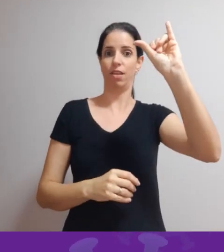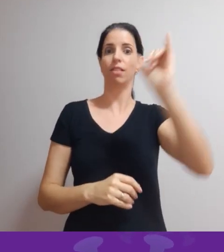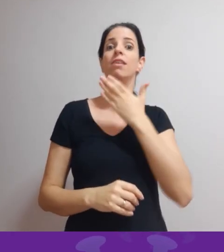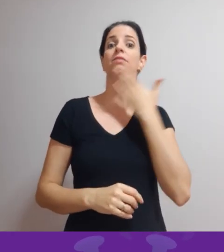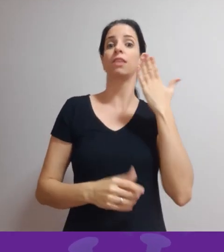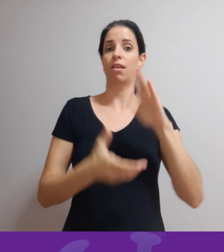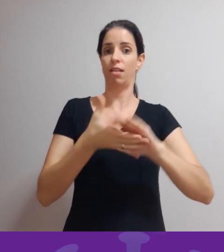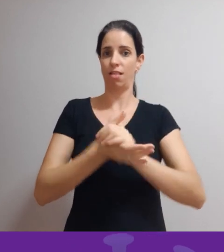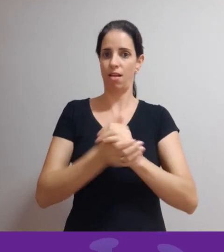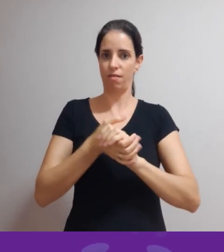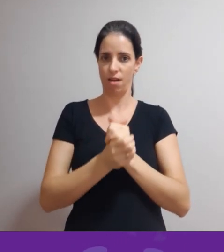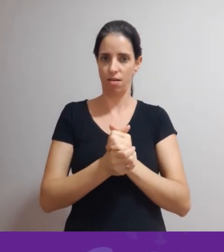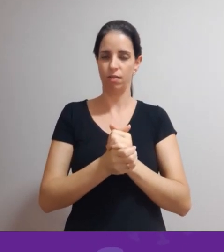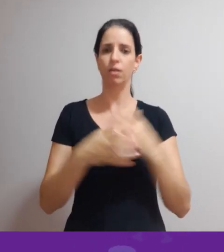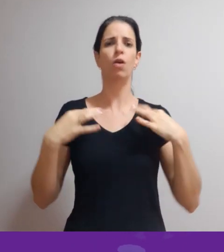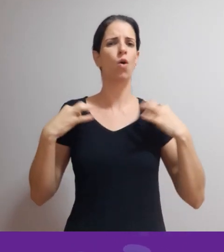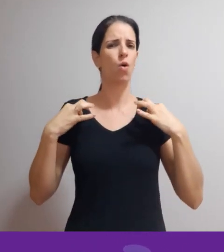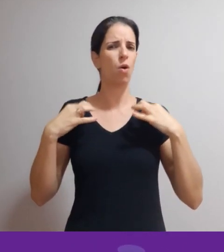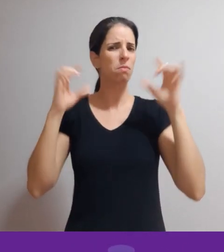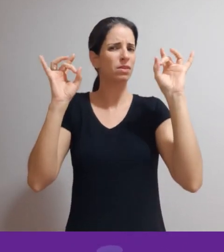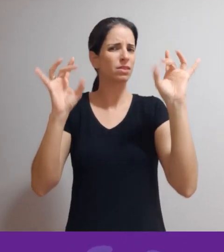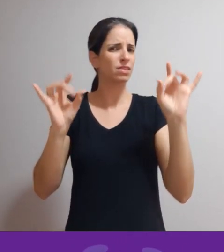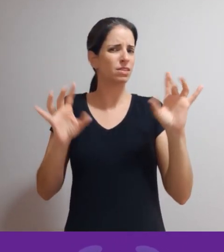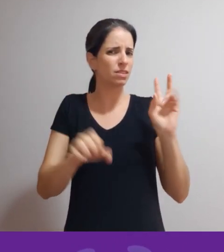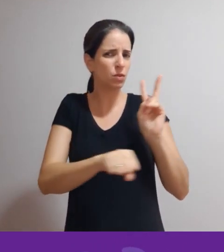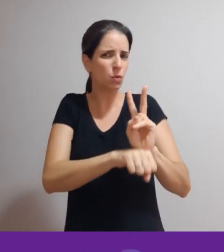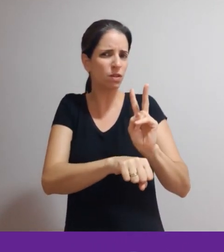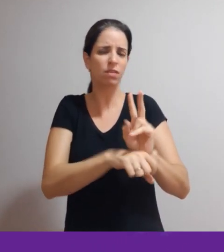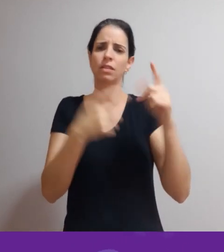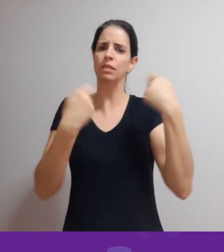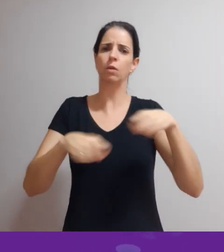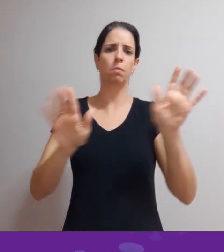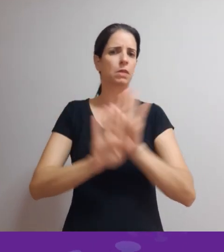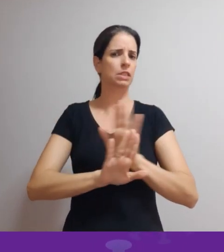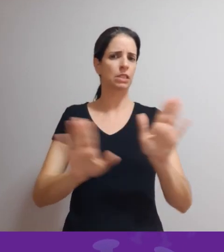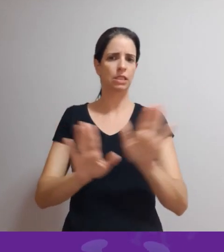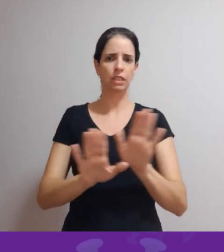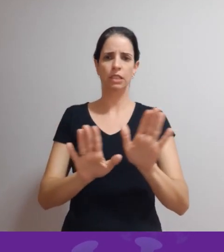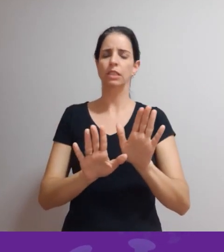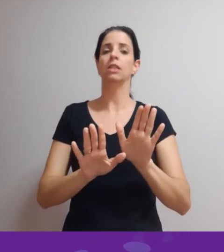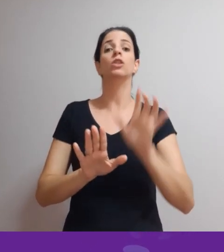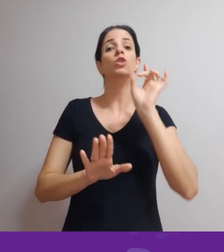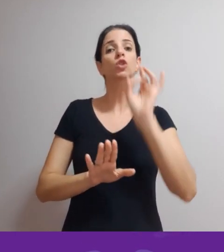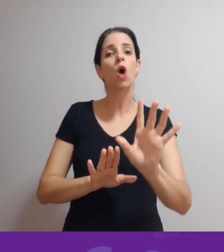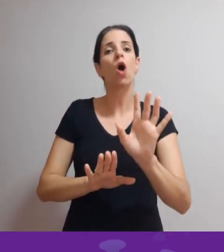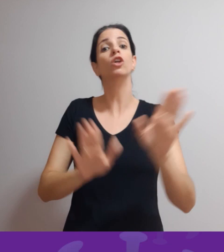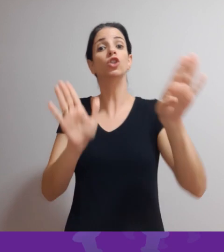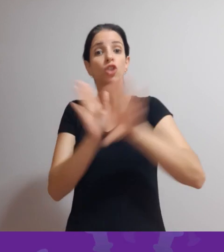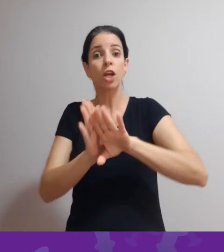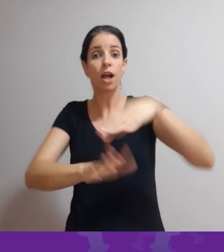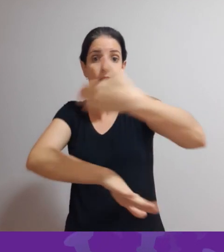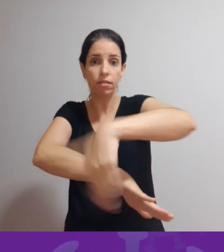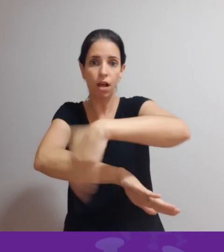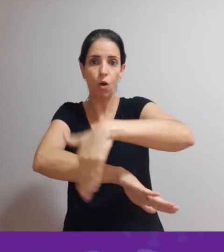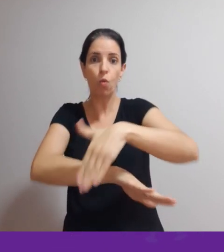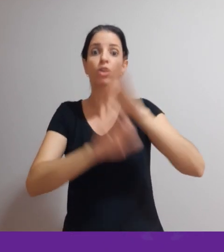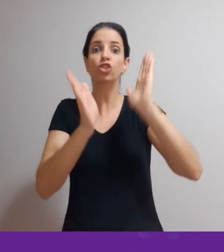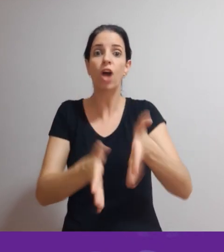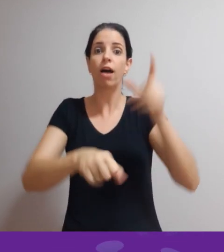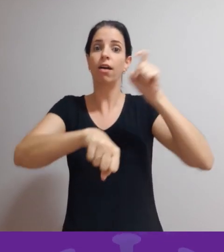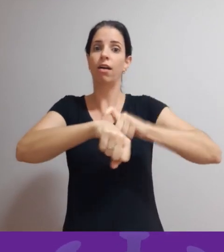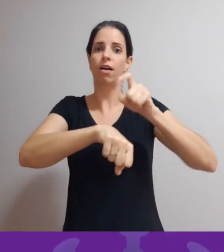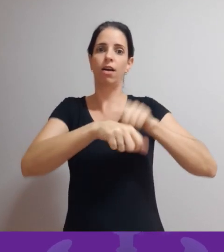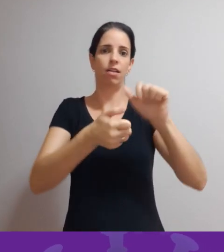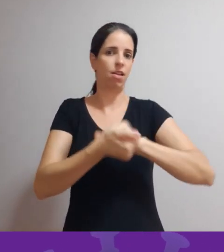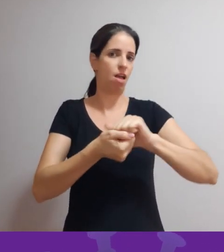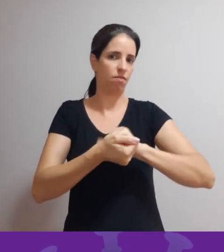então assim não tem nenhum cuidado especial com a roupa não ser tirar a roupa logo que chegar da rua e já colocar para lavar imediatamente mas